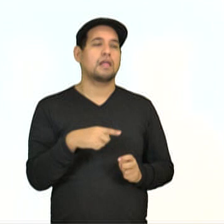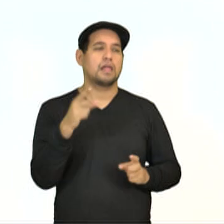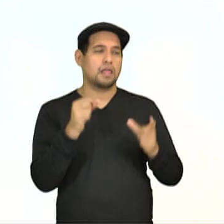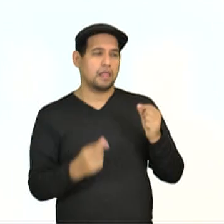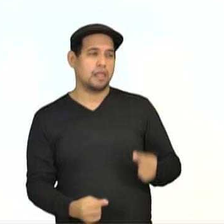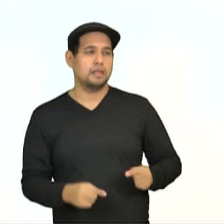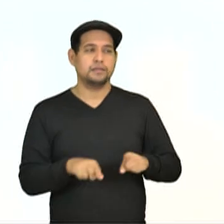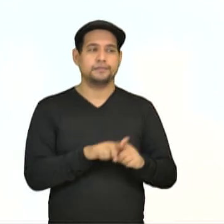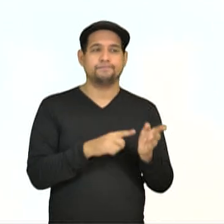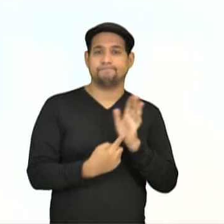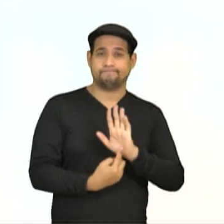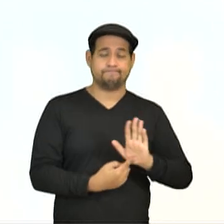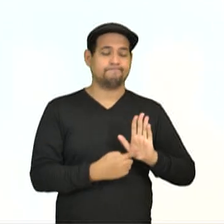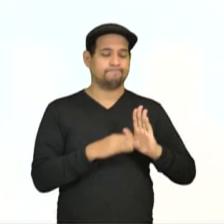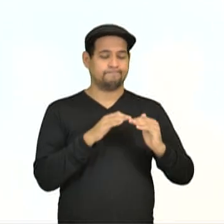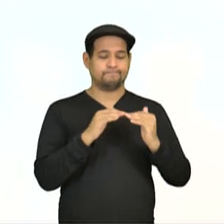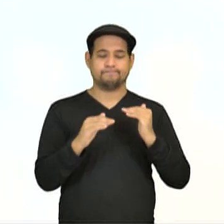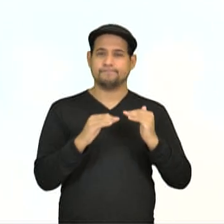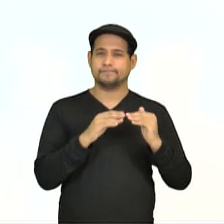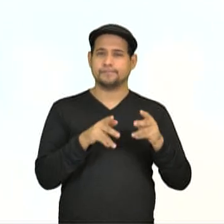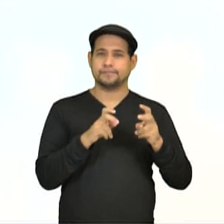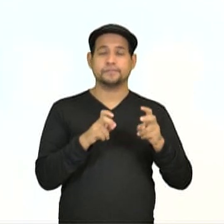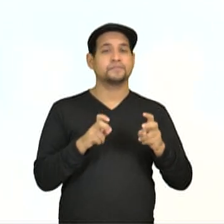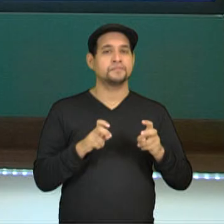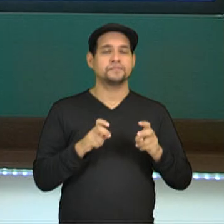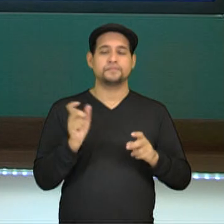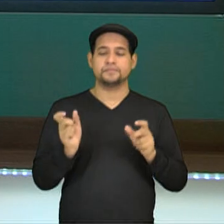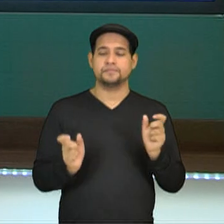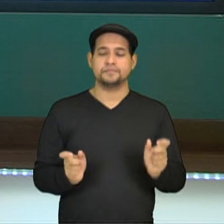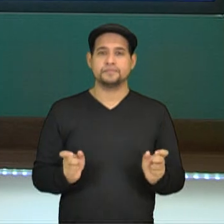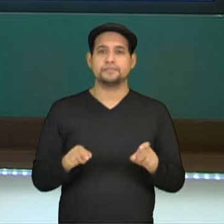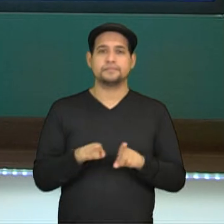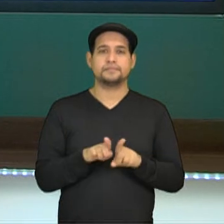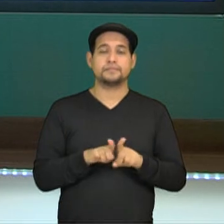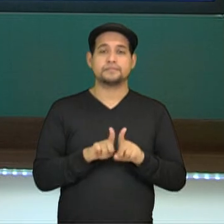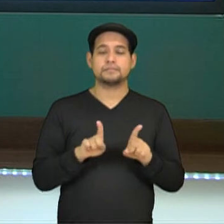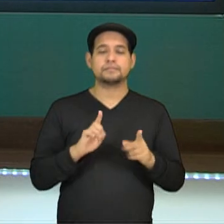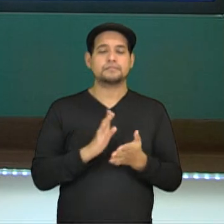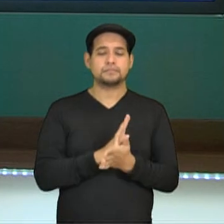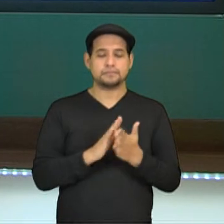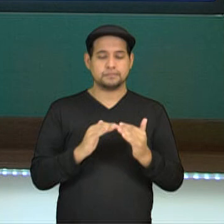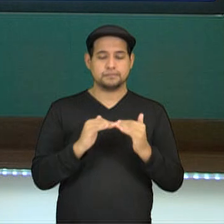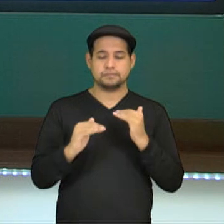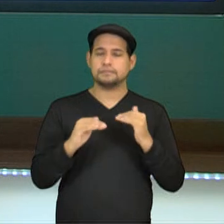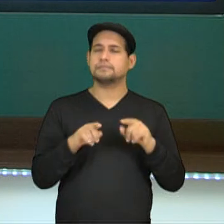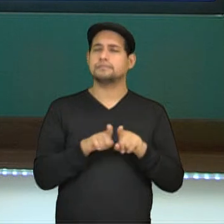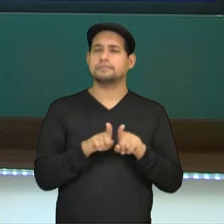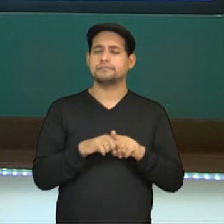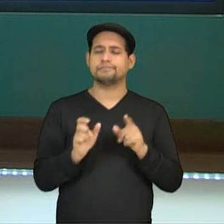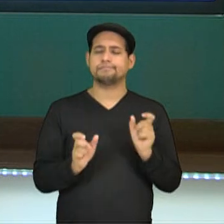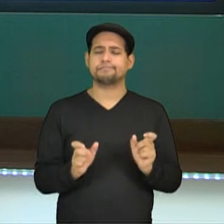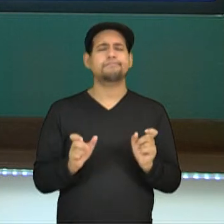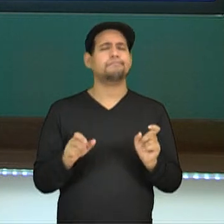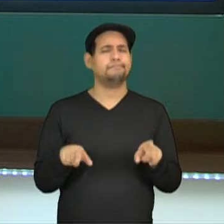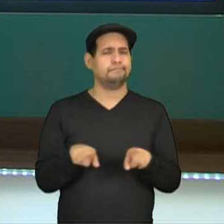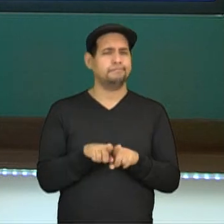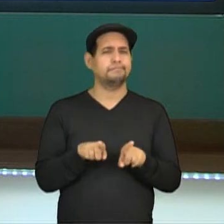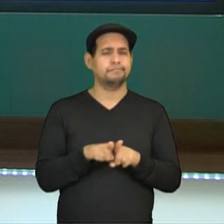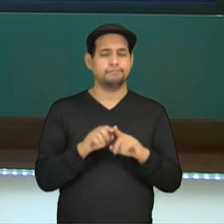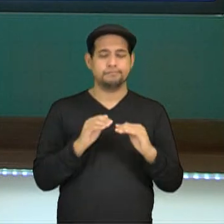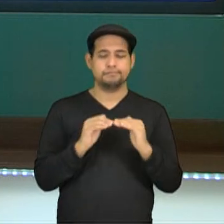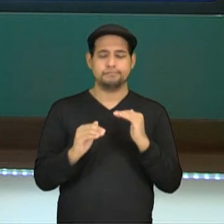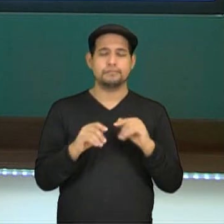elemento inusitado que rompeu com a expectativa do próprio personagem, e ao romper com a expectativa do personagem, também rompe